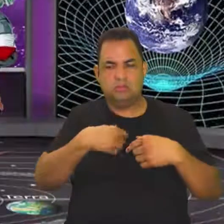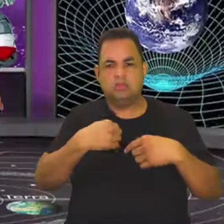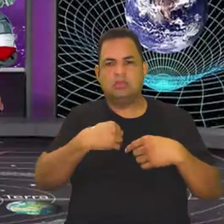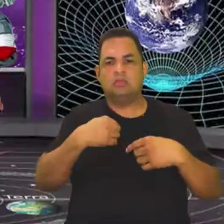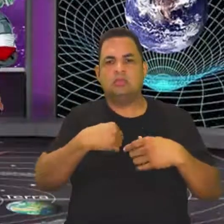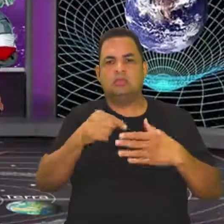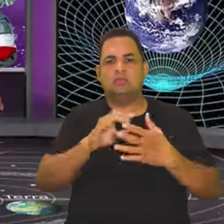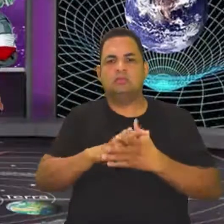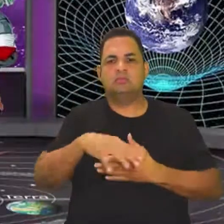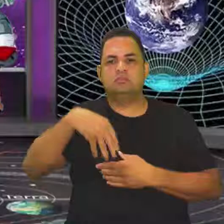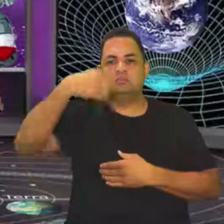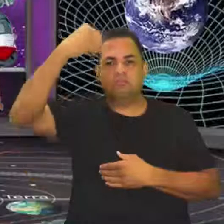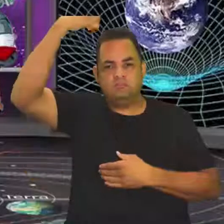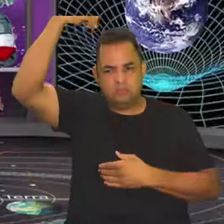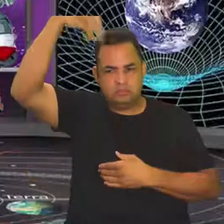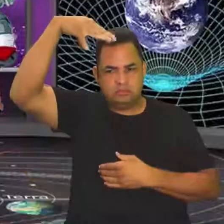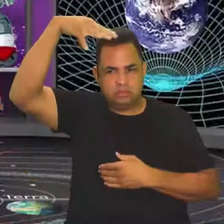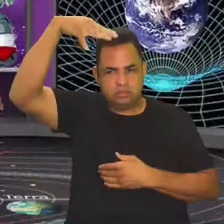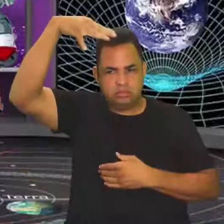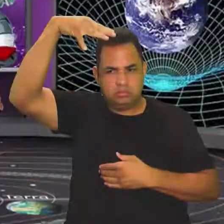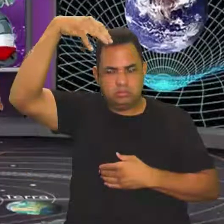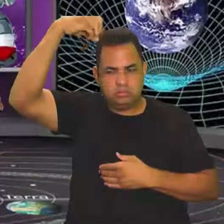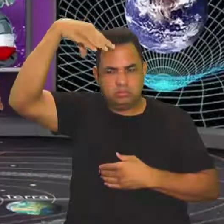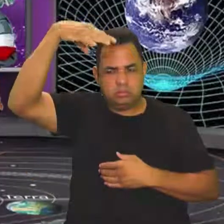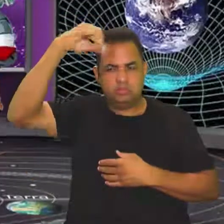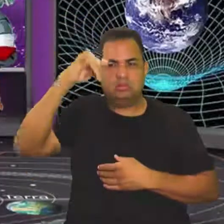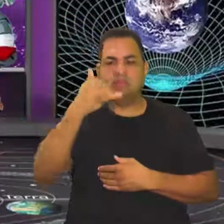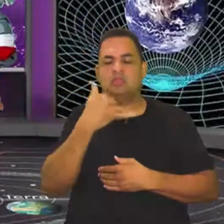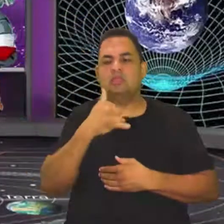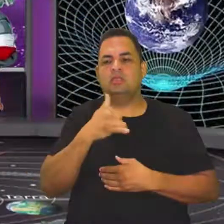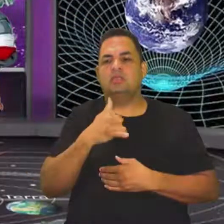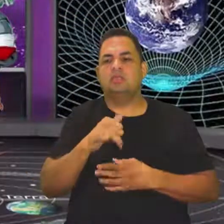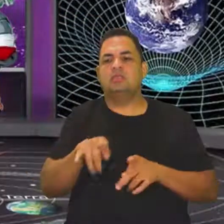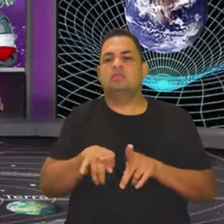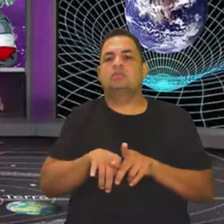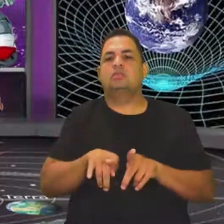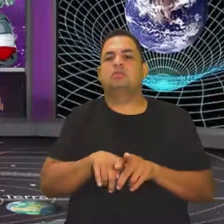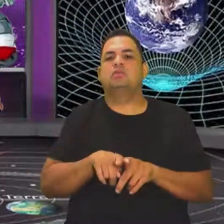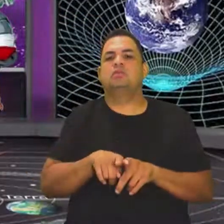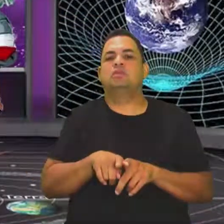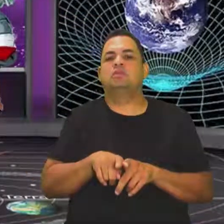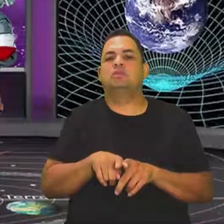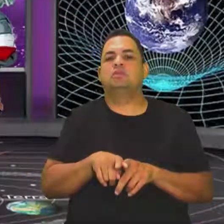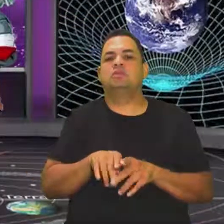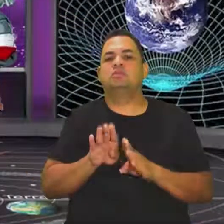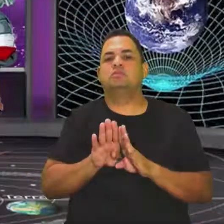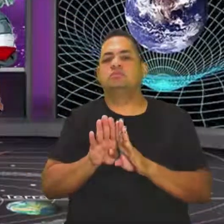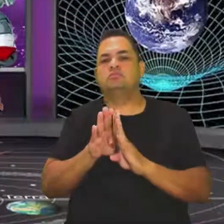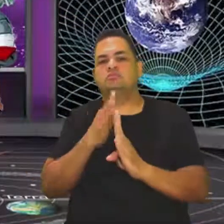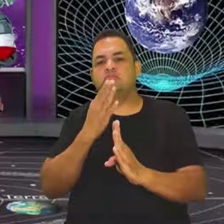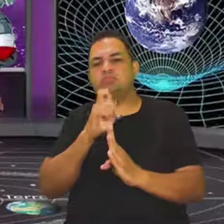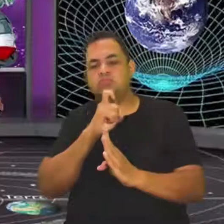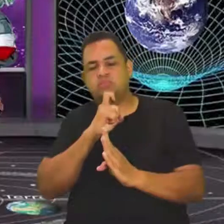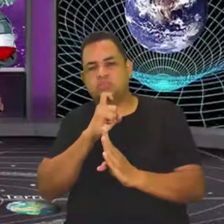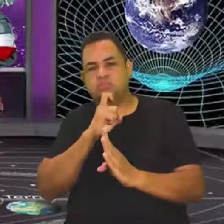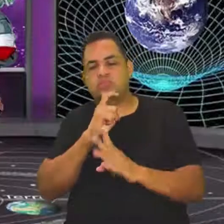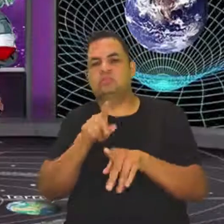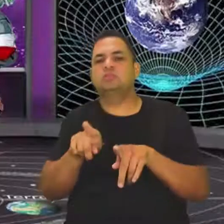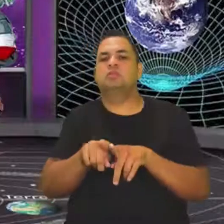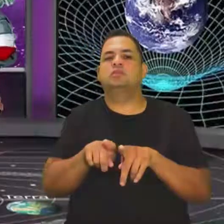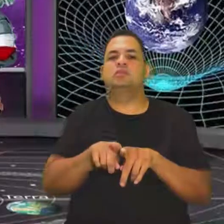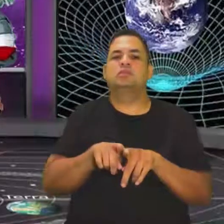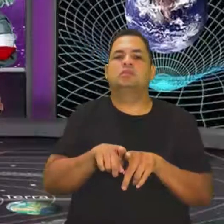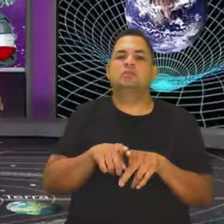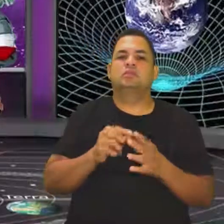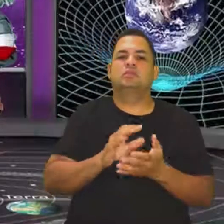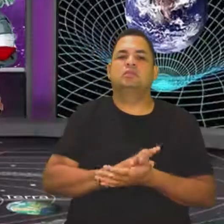o chuveiro elétrico, né, que consome muita energia, geladeiras, dependendo da geladeira, né, a maioria é bom ter um aterramento